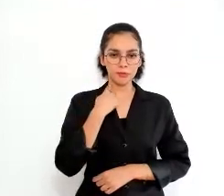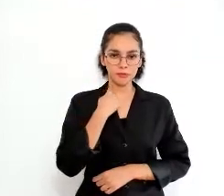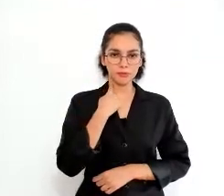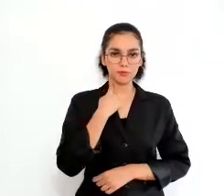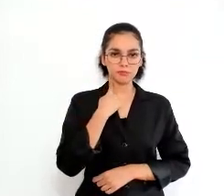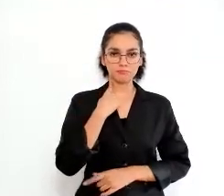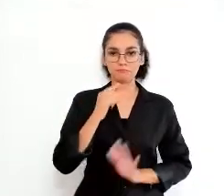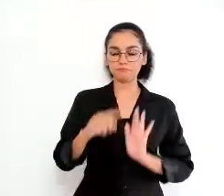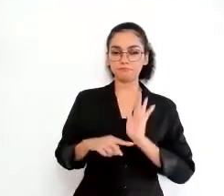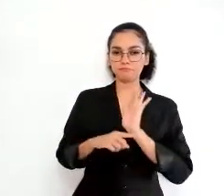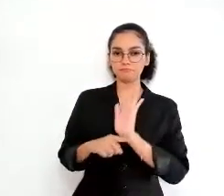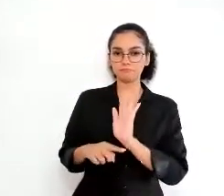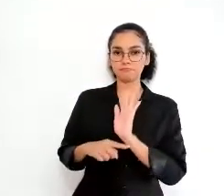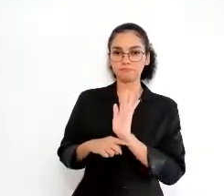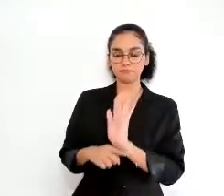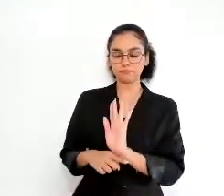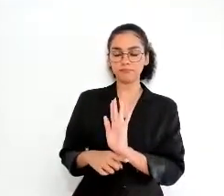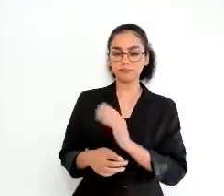assessoras e assessores,